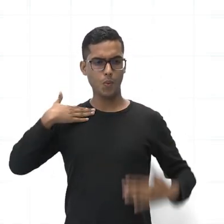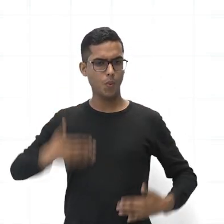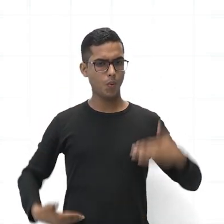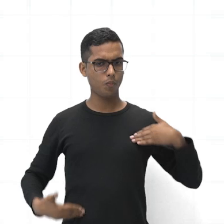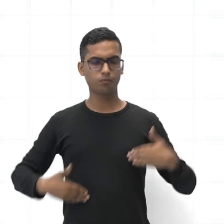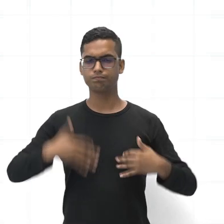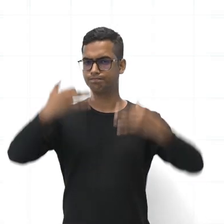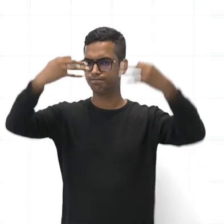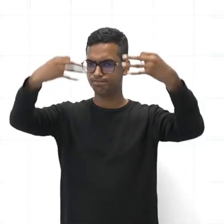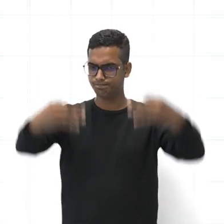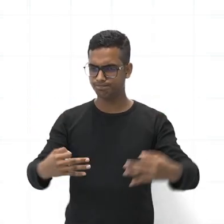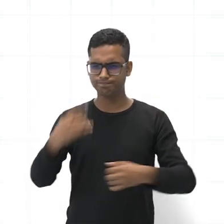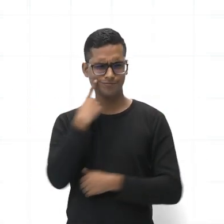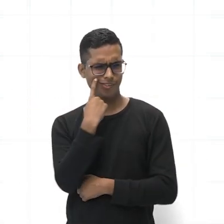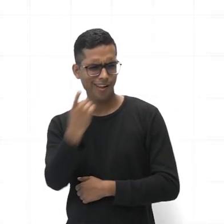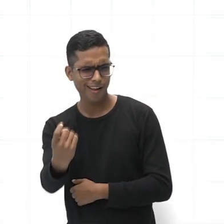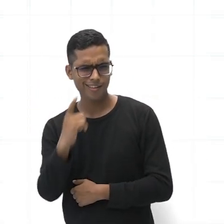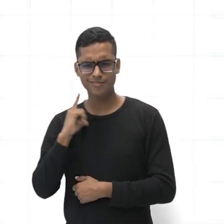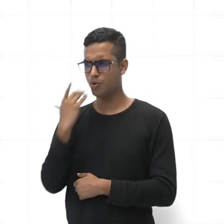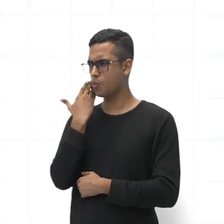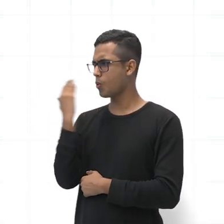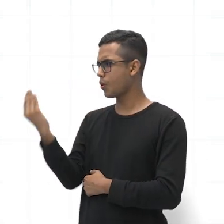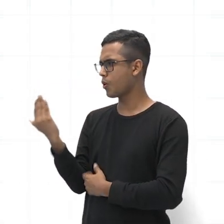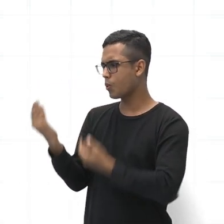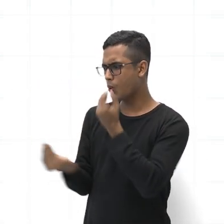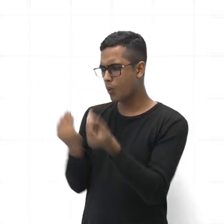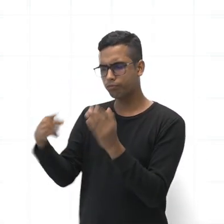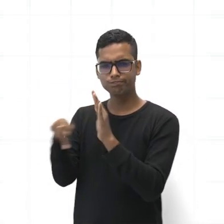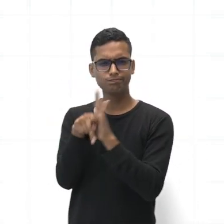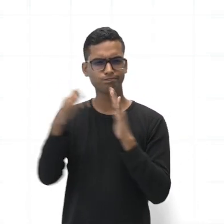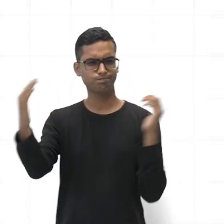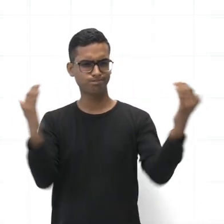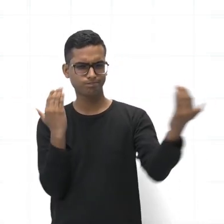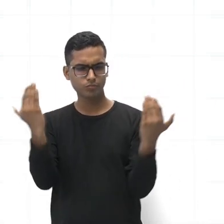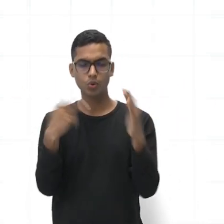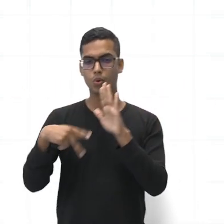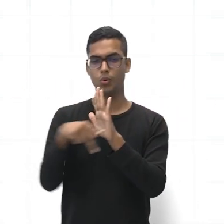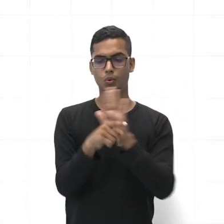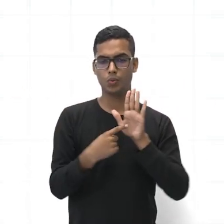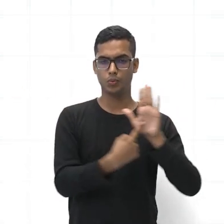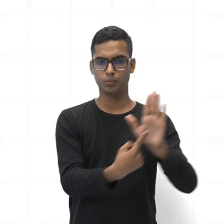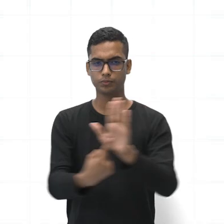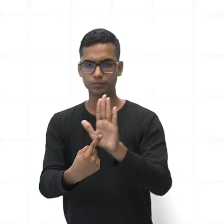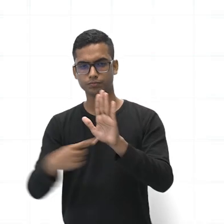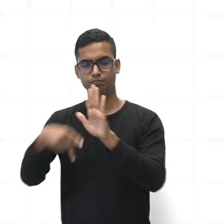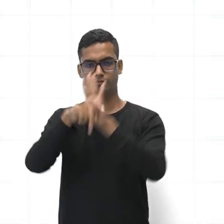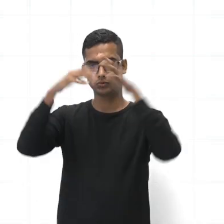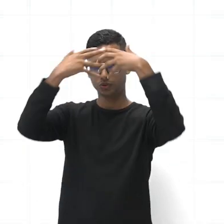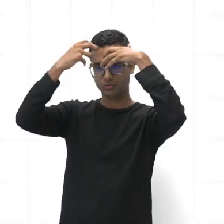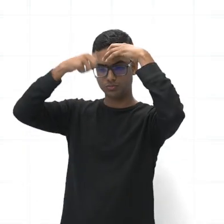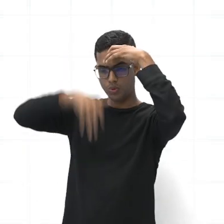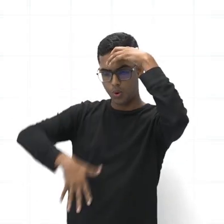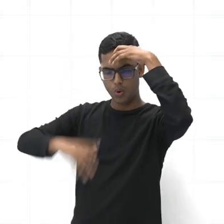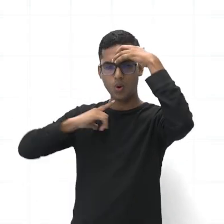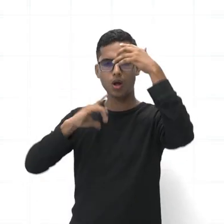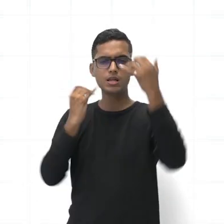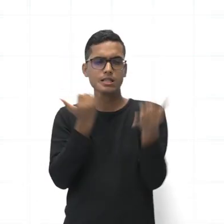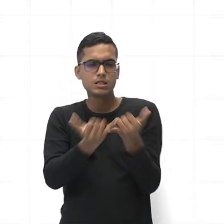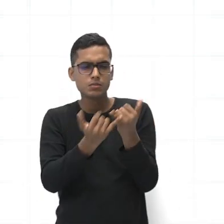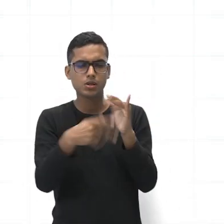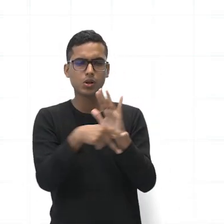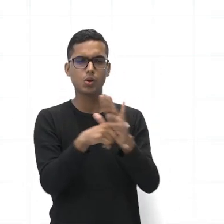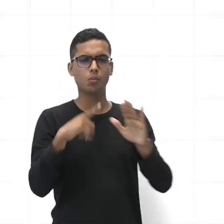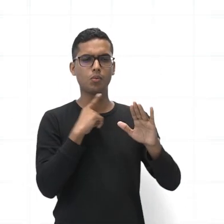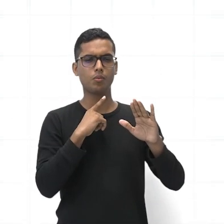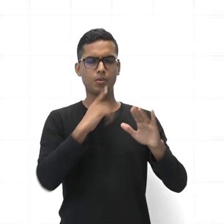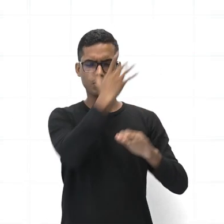Olha só que interessante aí, fazendo essa analogia aí, colocando o sistema nervoso como nosso maestro.